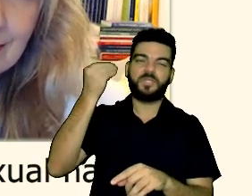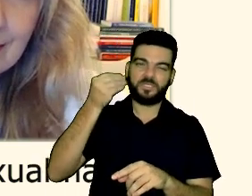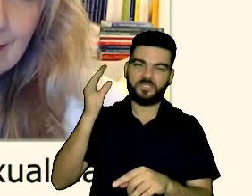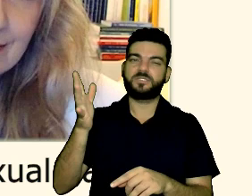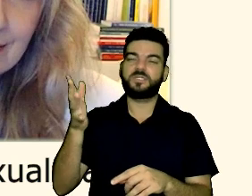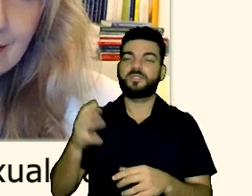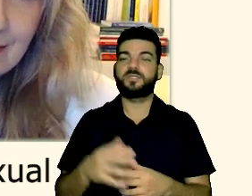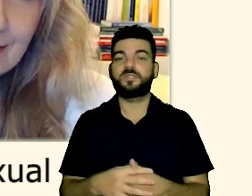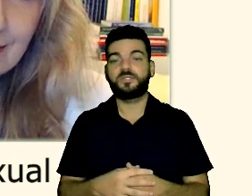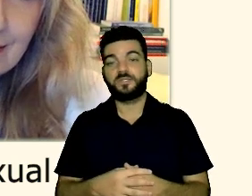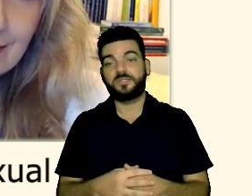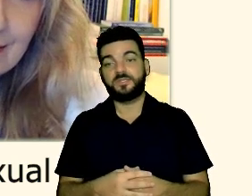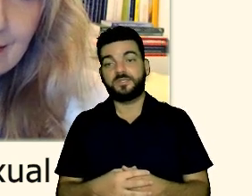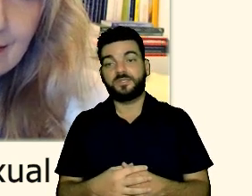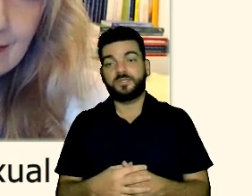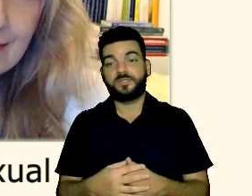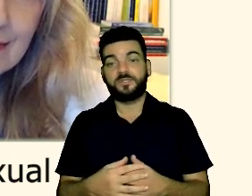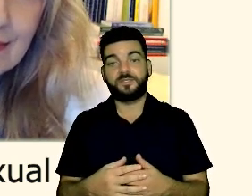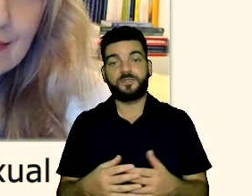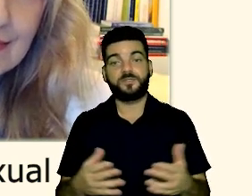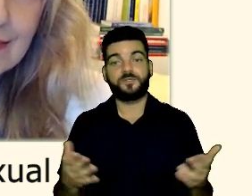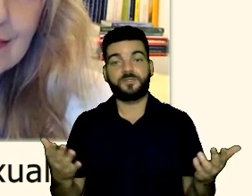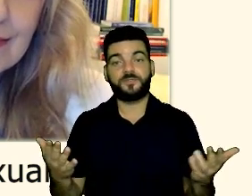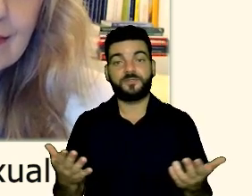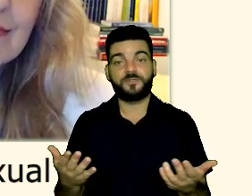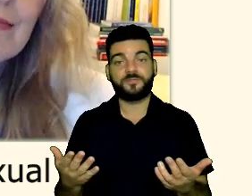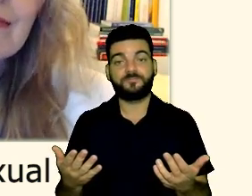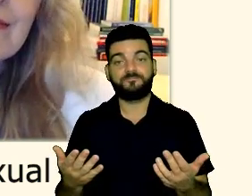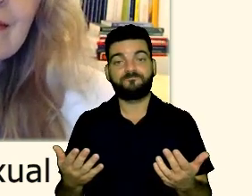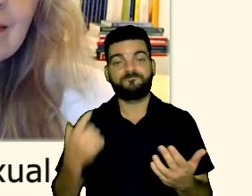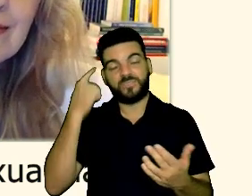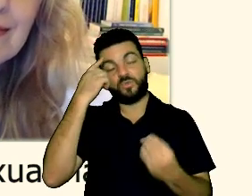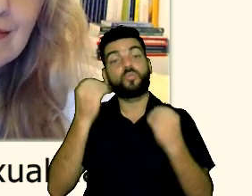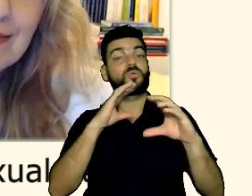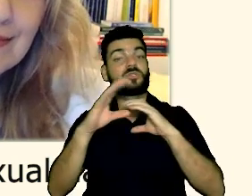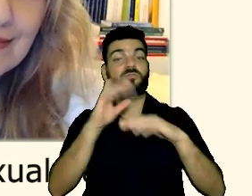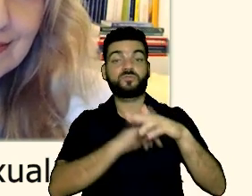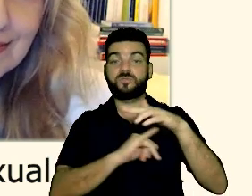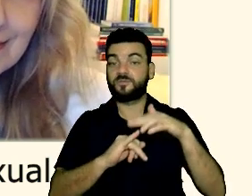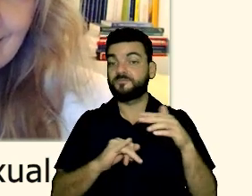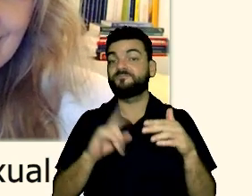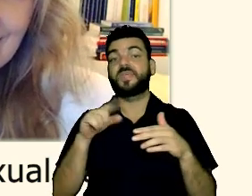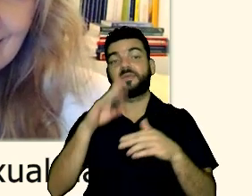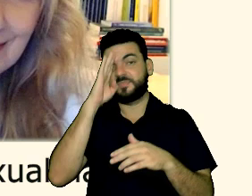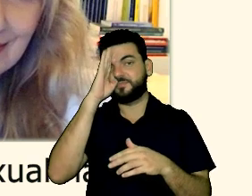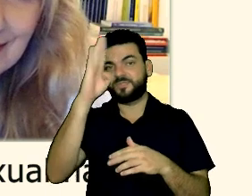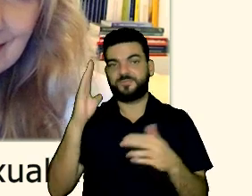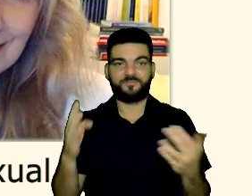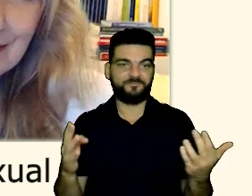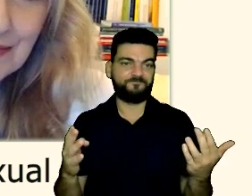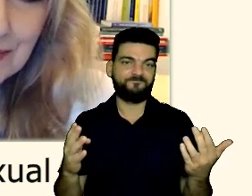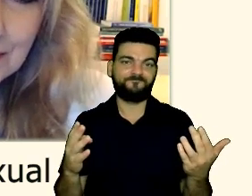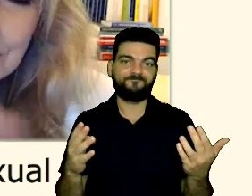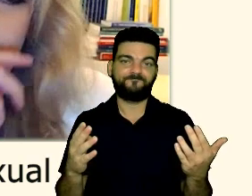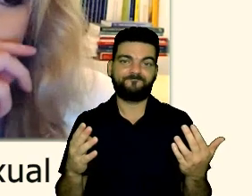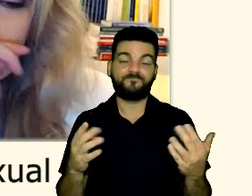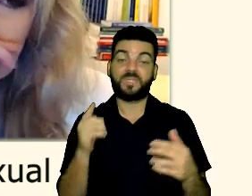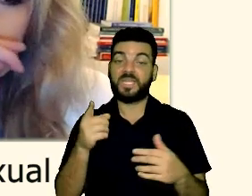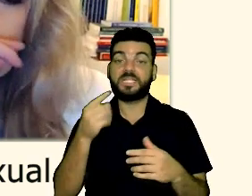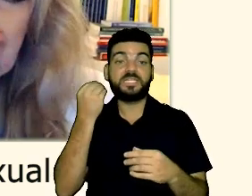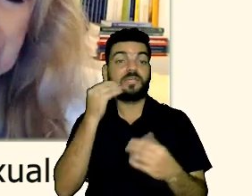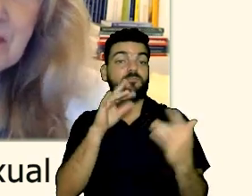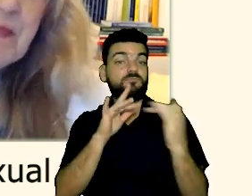núcleo de comunicação social, agora trabalho na assessoria de comunicação e também já trabalhei na área de capacitação de servidores. E a gente entende